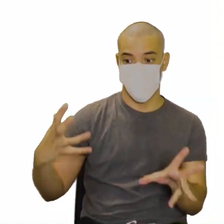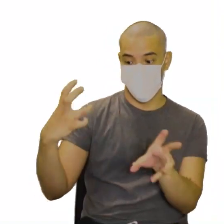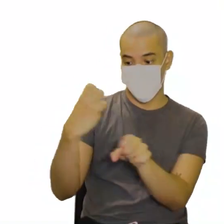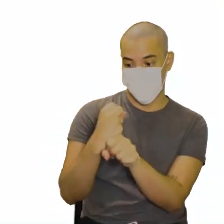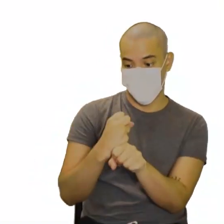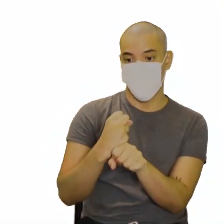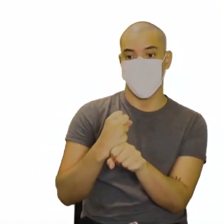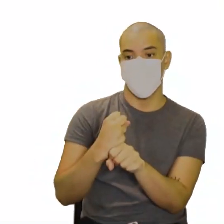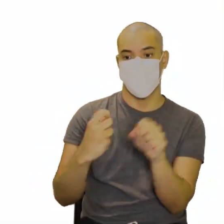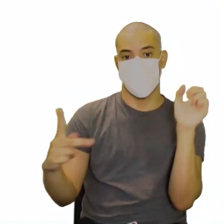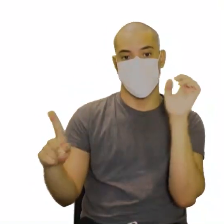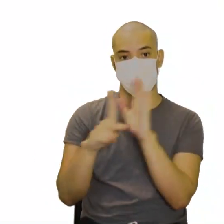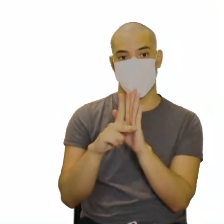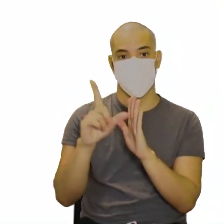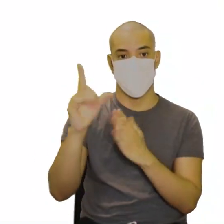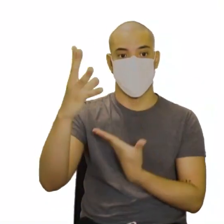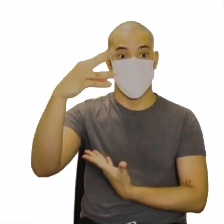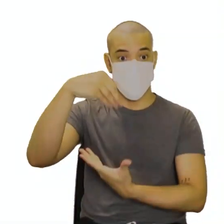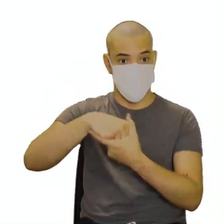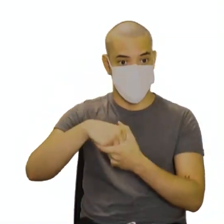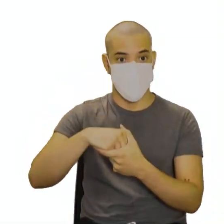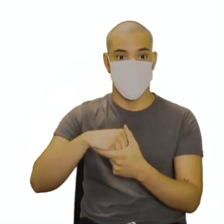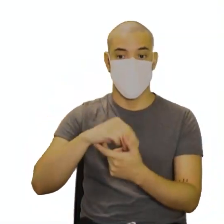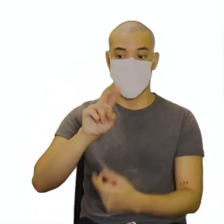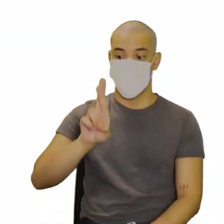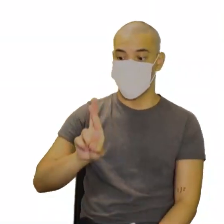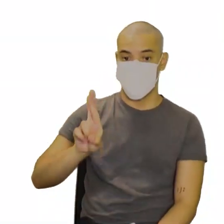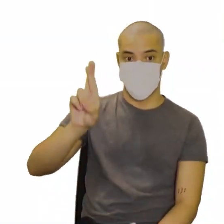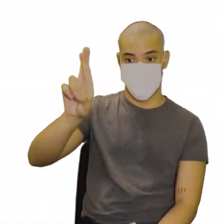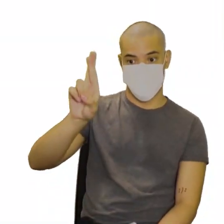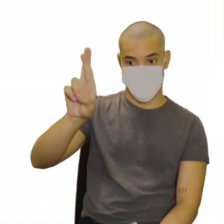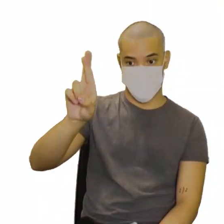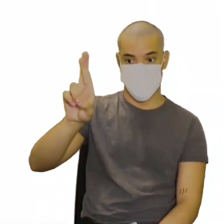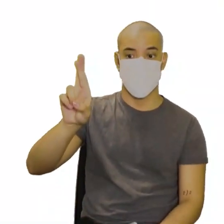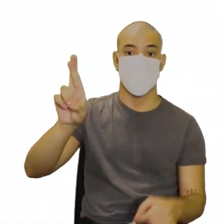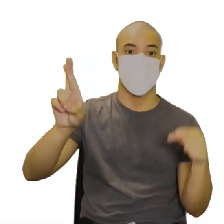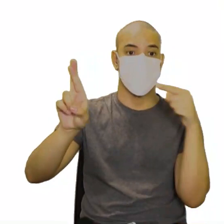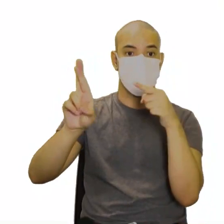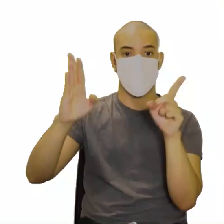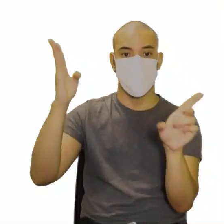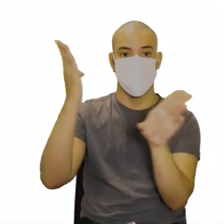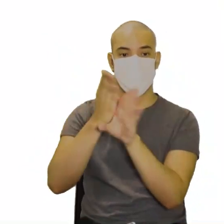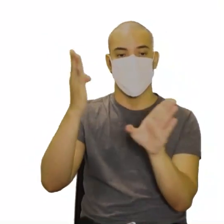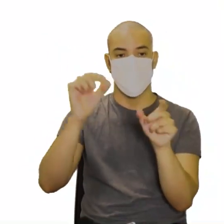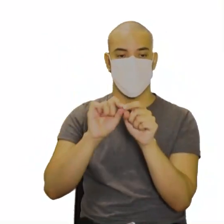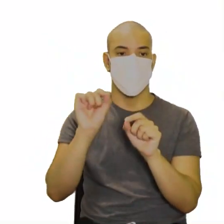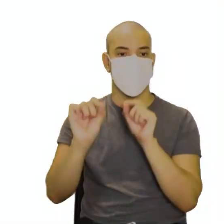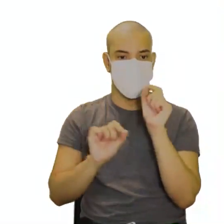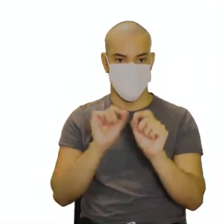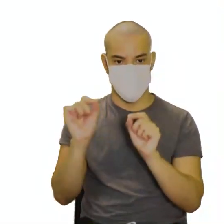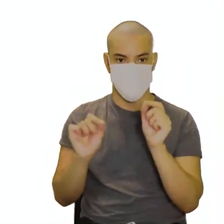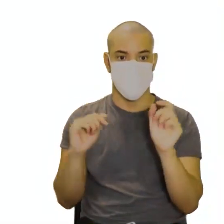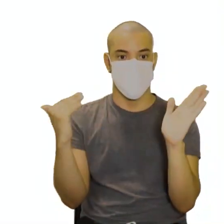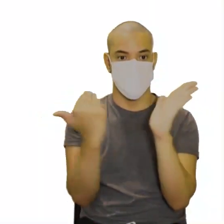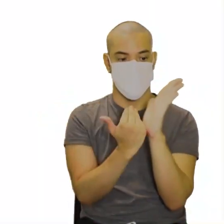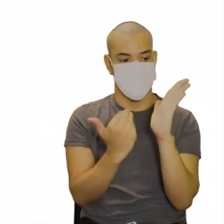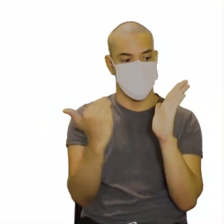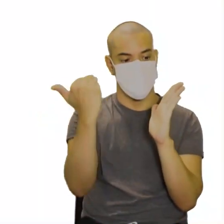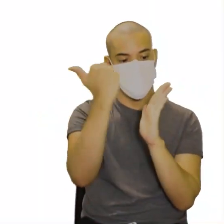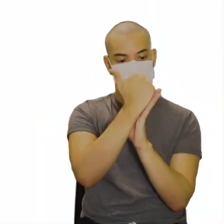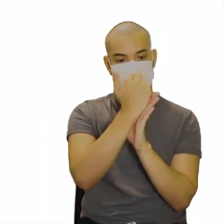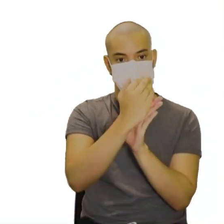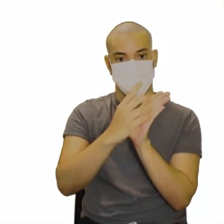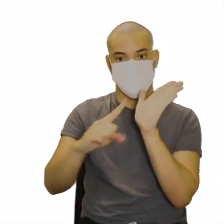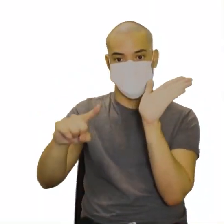tá? O somatório, o termo somatório, ele é representativo. Nesse caso aqui, eu vou fazer a maior